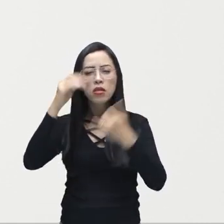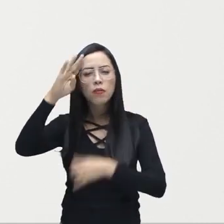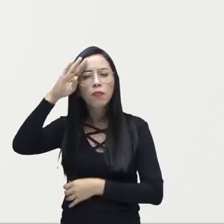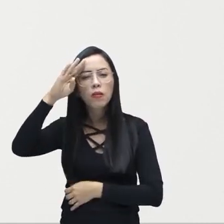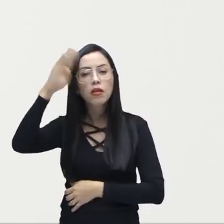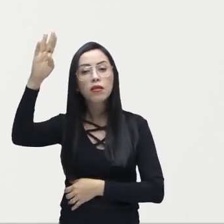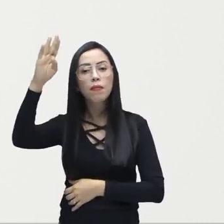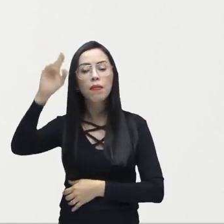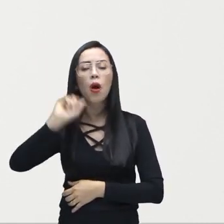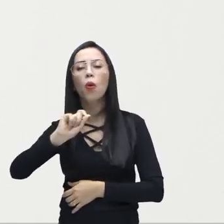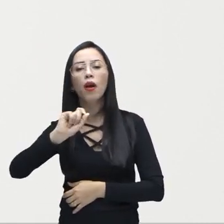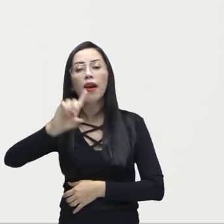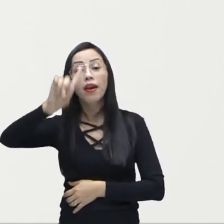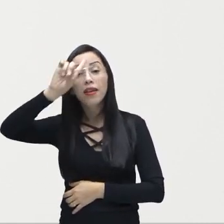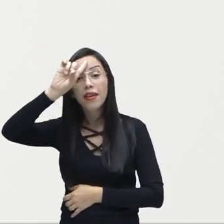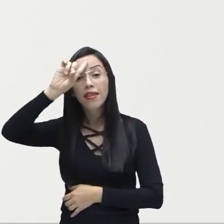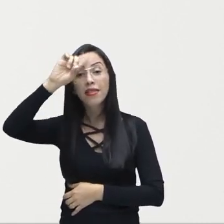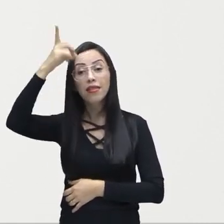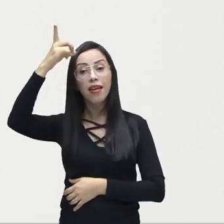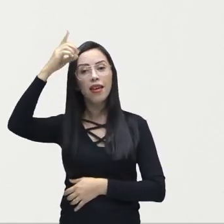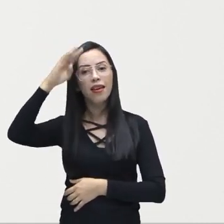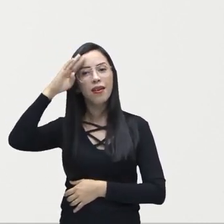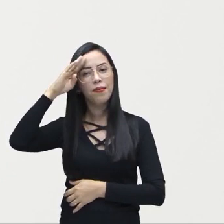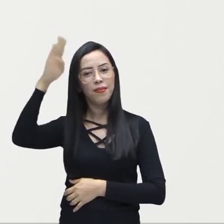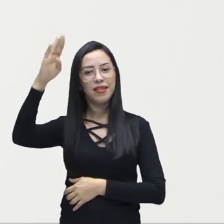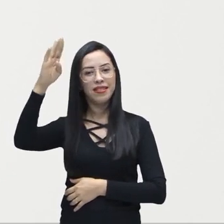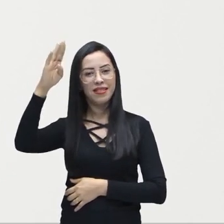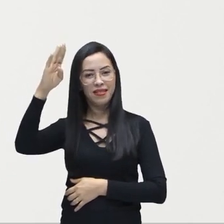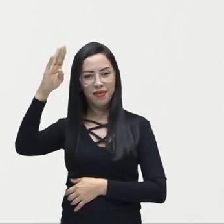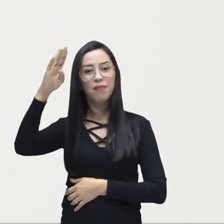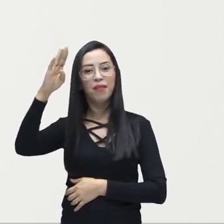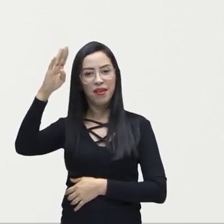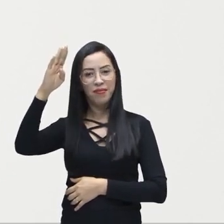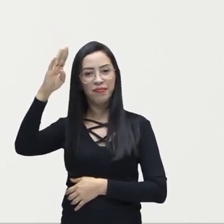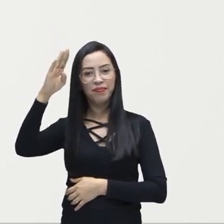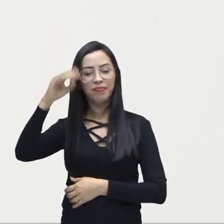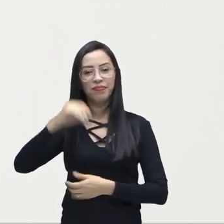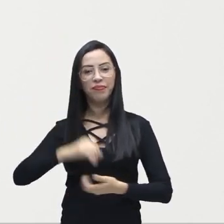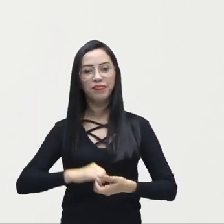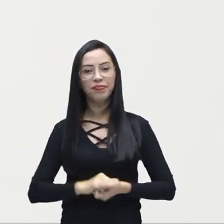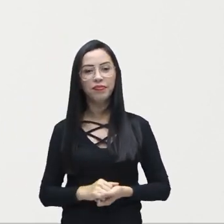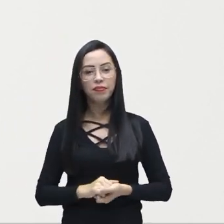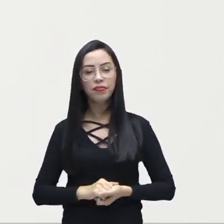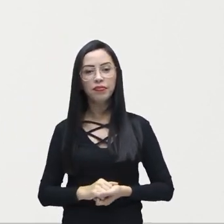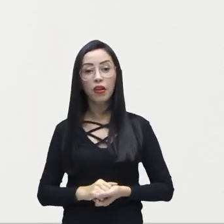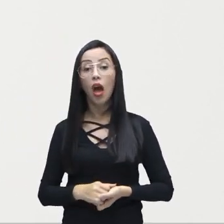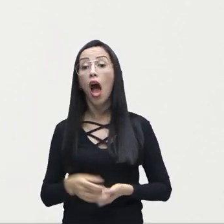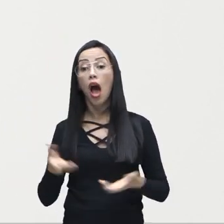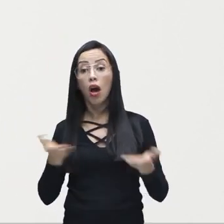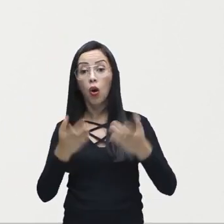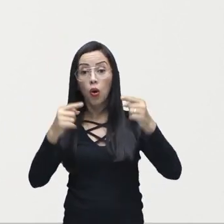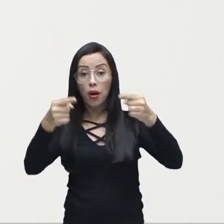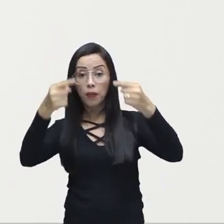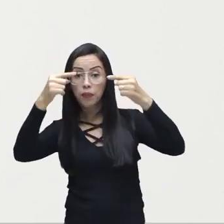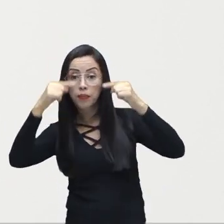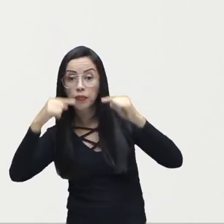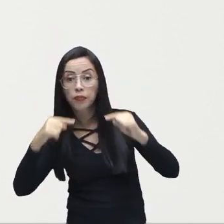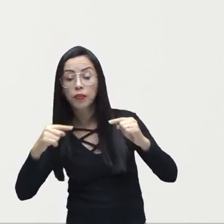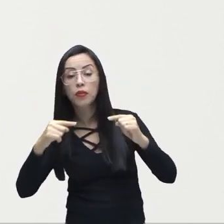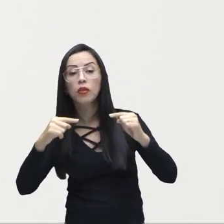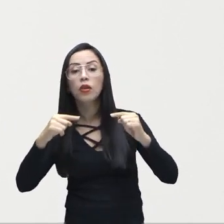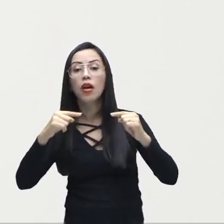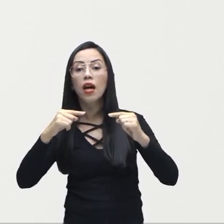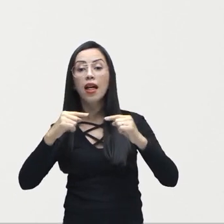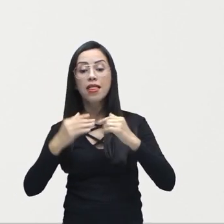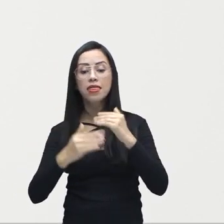que é mais importante aqui? A informação de que o João comprou um carro muito bonito. O que vem depois, enquanto